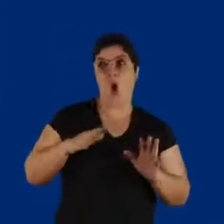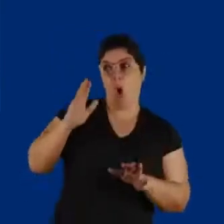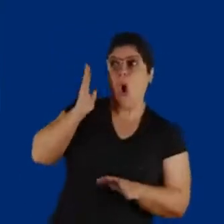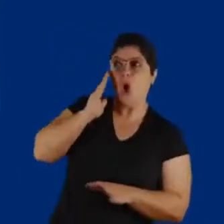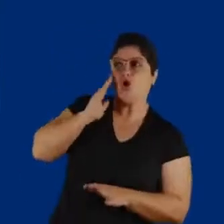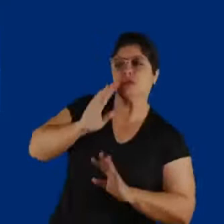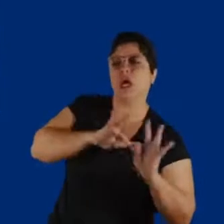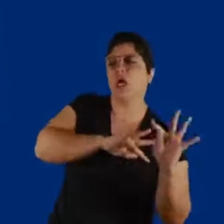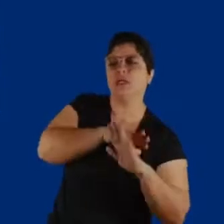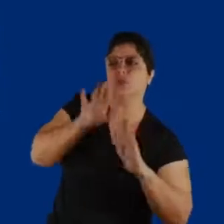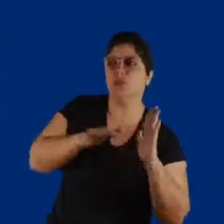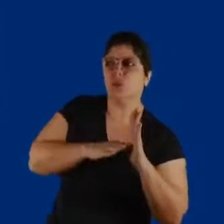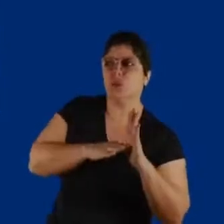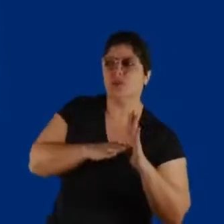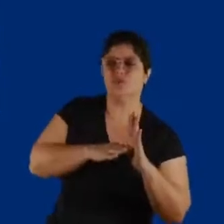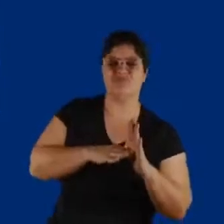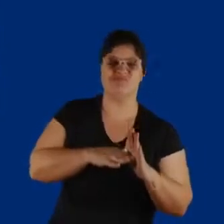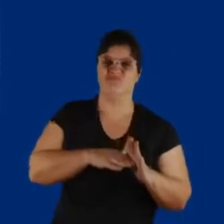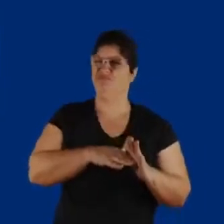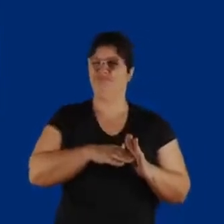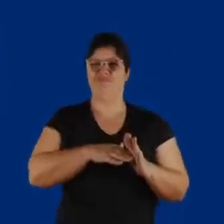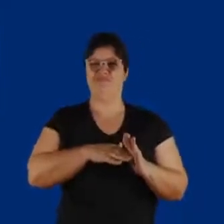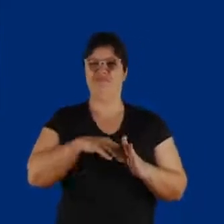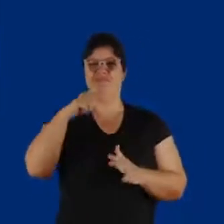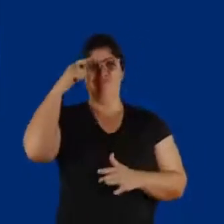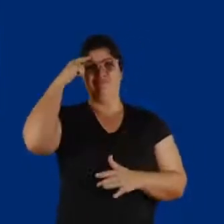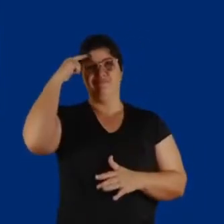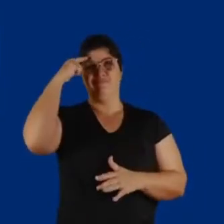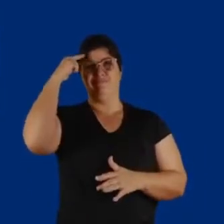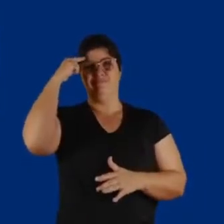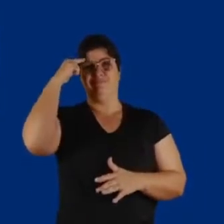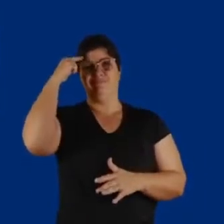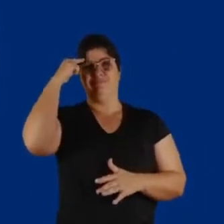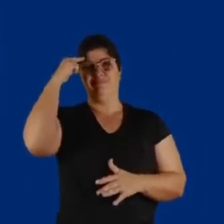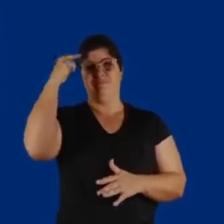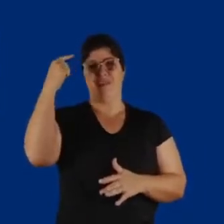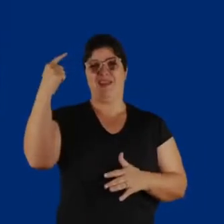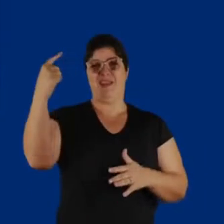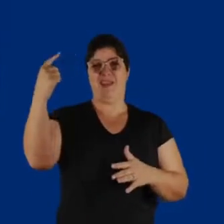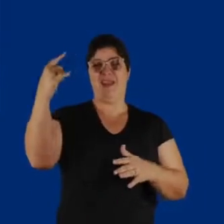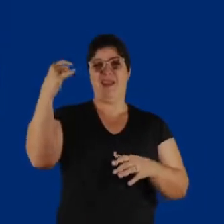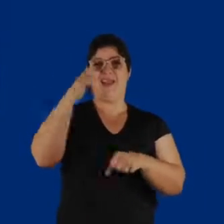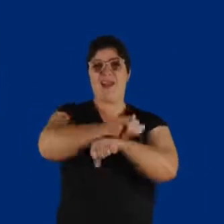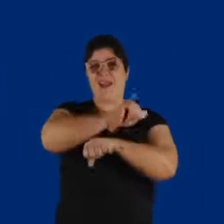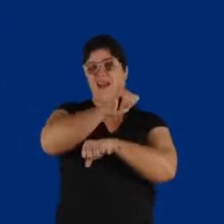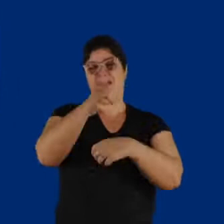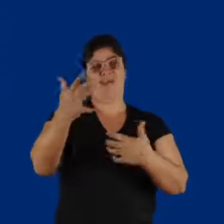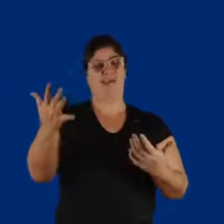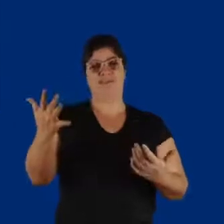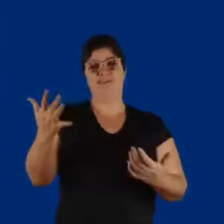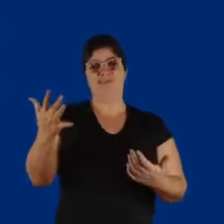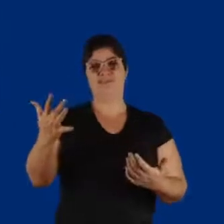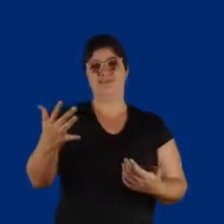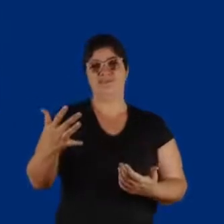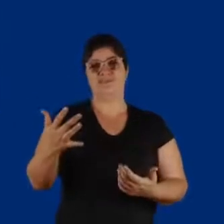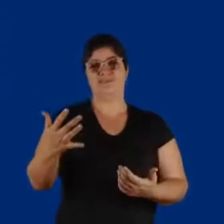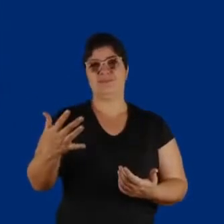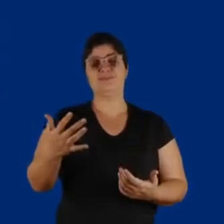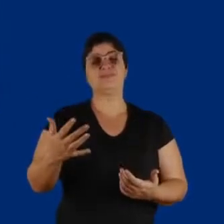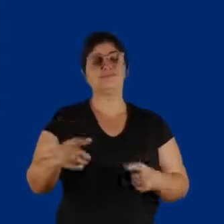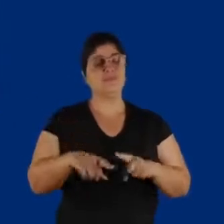essas ilusões, né? Todo mundo tem essas ilusões e está, isso está se tornando evidente nessa